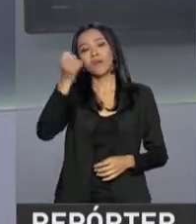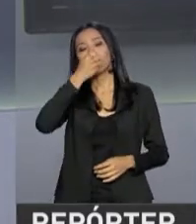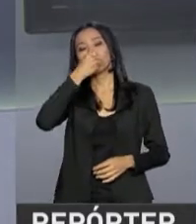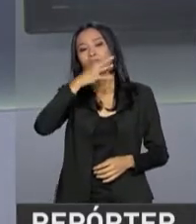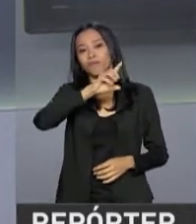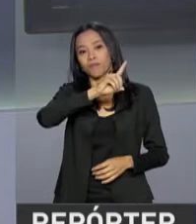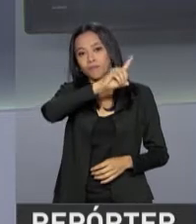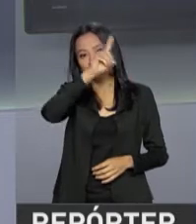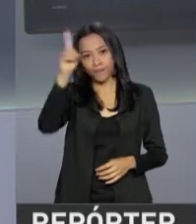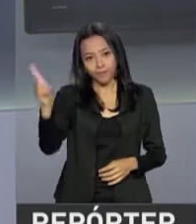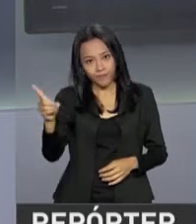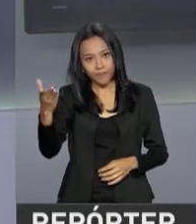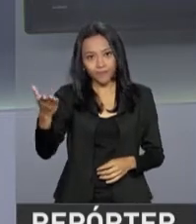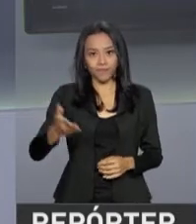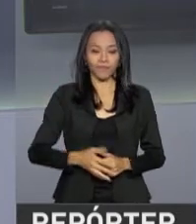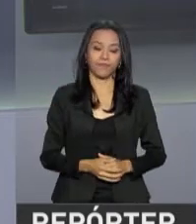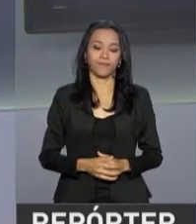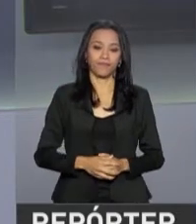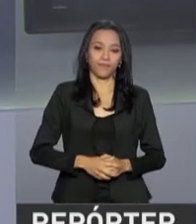você.